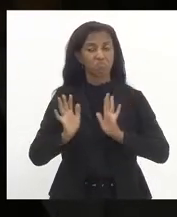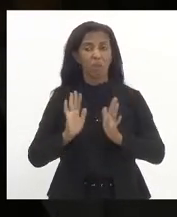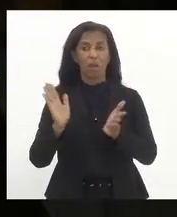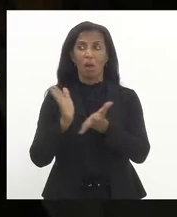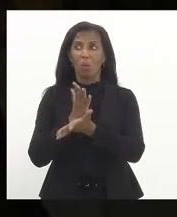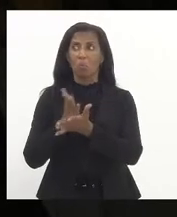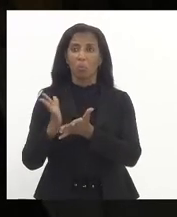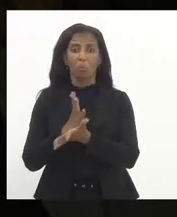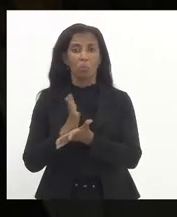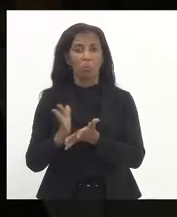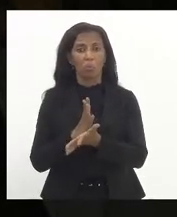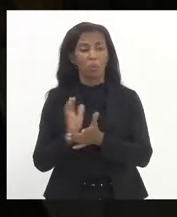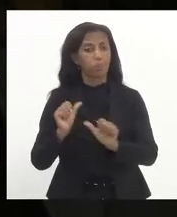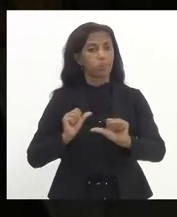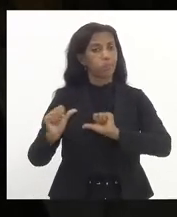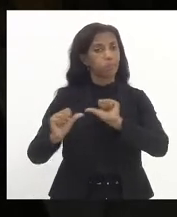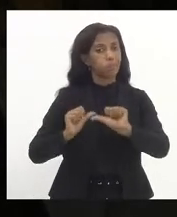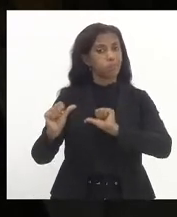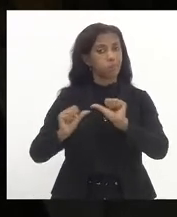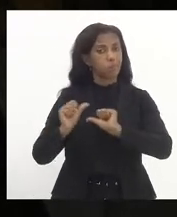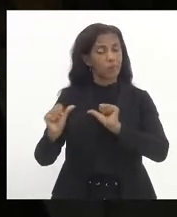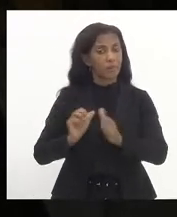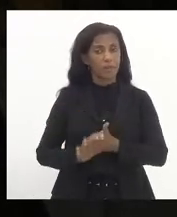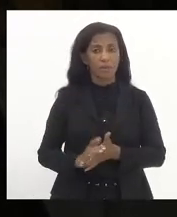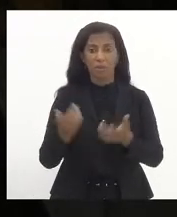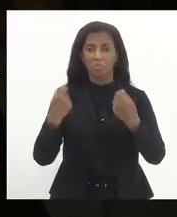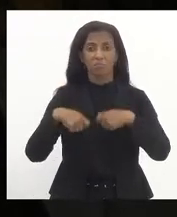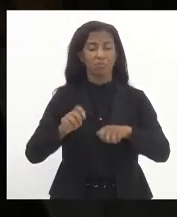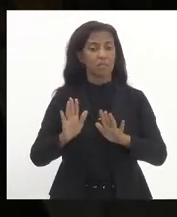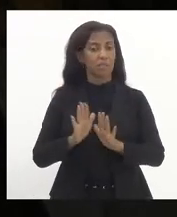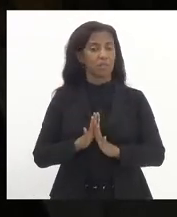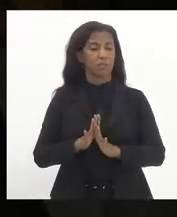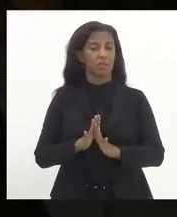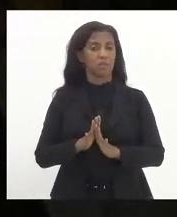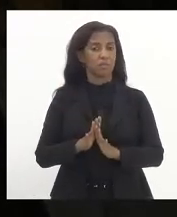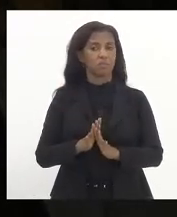alguma mudança drástica nas